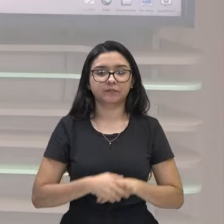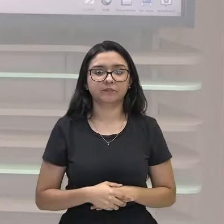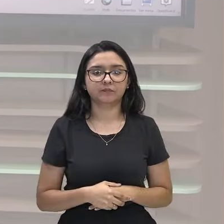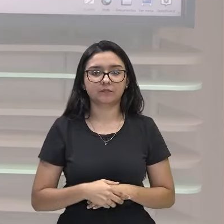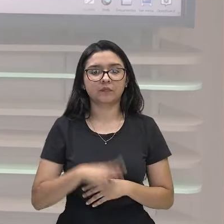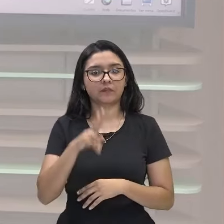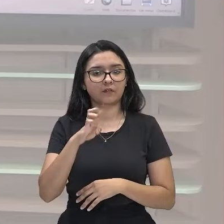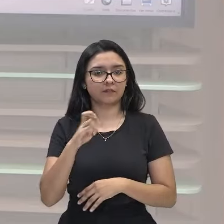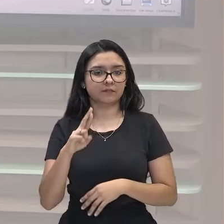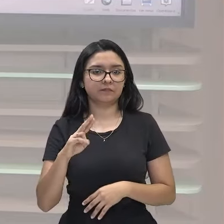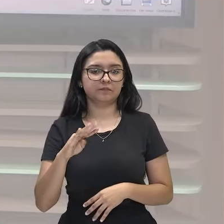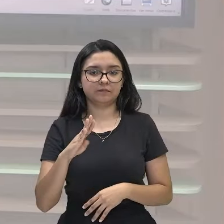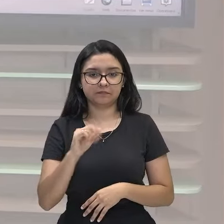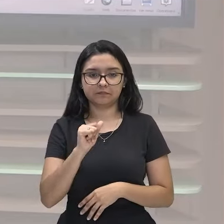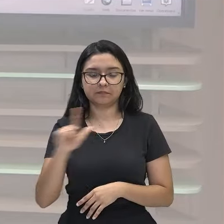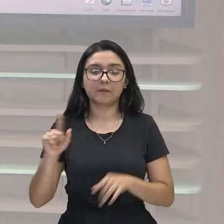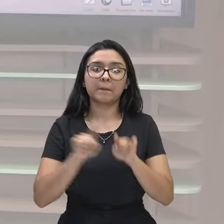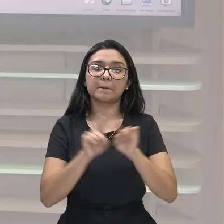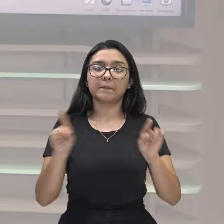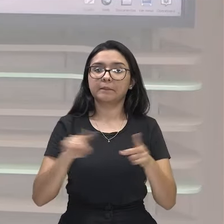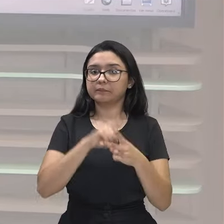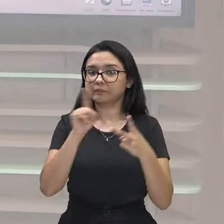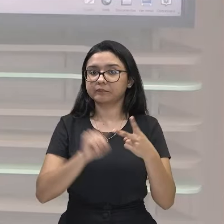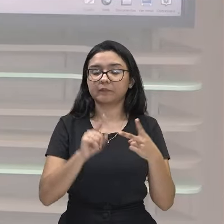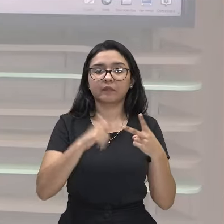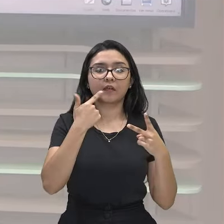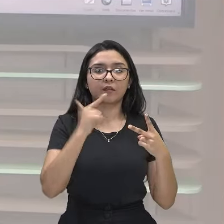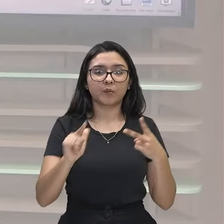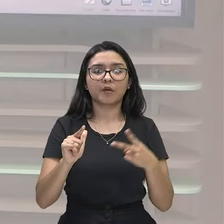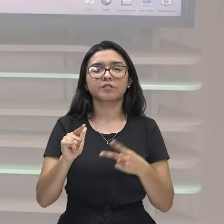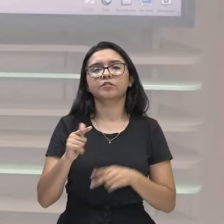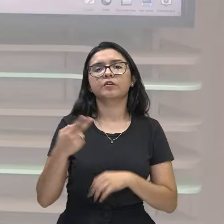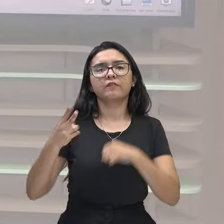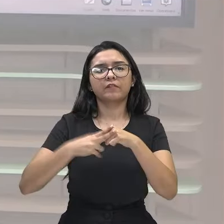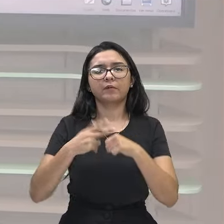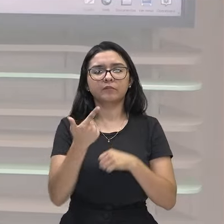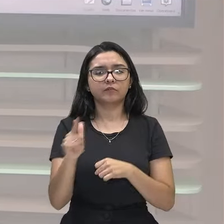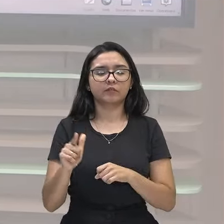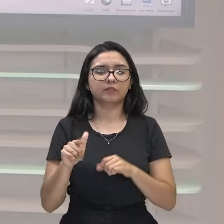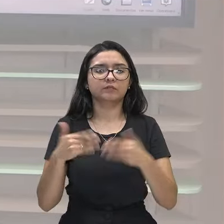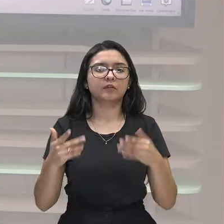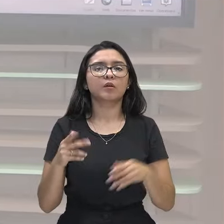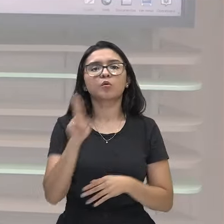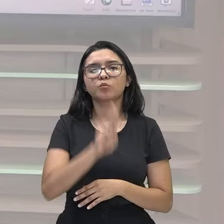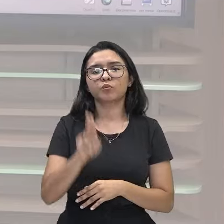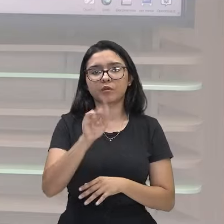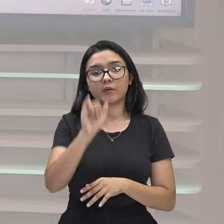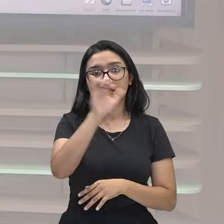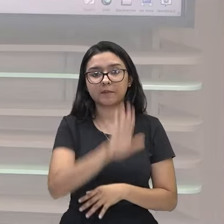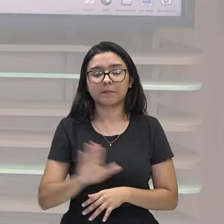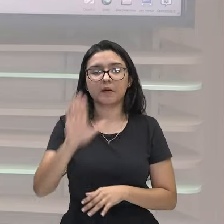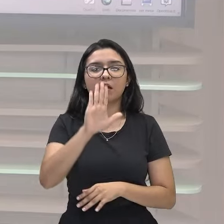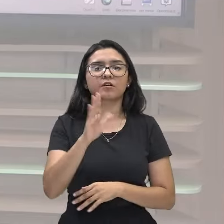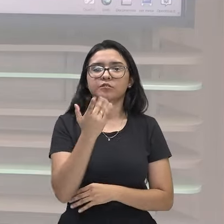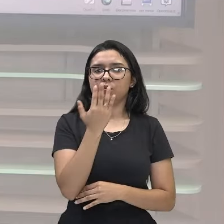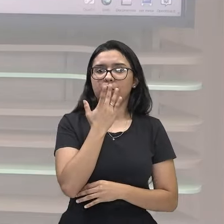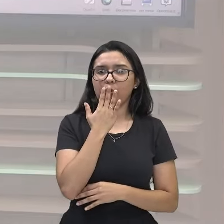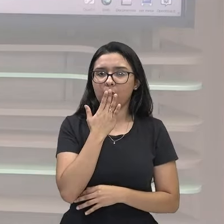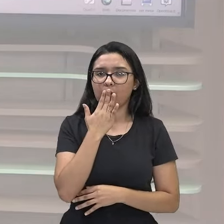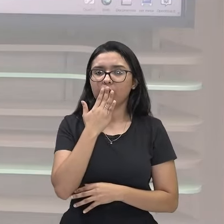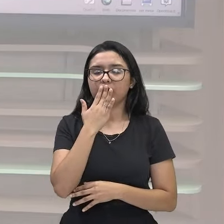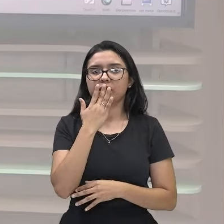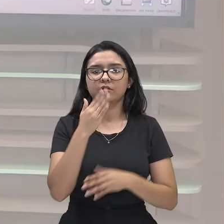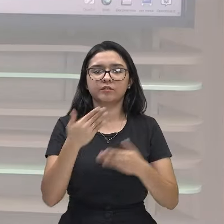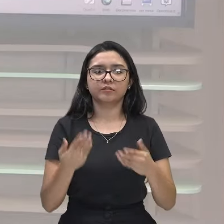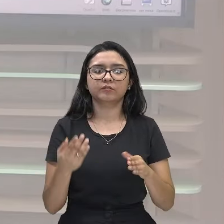escrita oral. Já a linguagem não verbal, ela baseia-se em ícones, cores, índices,